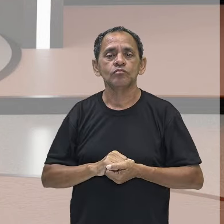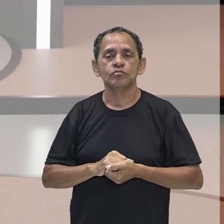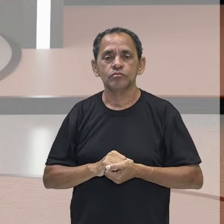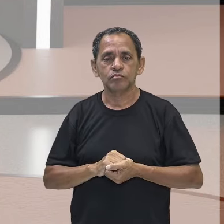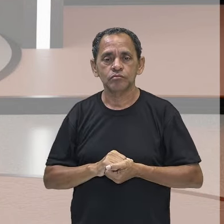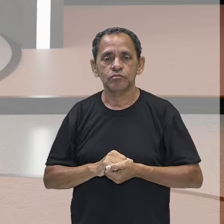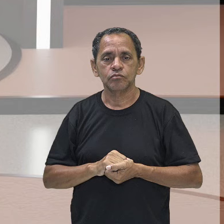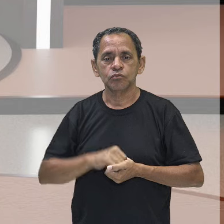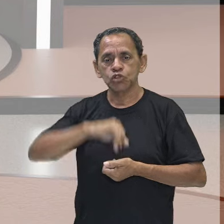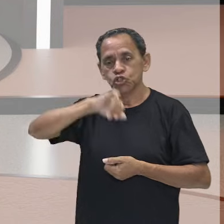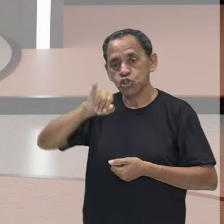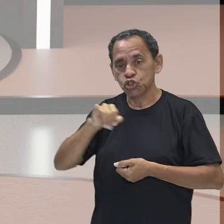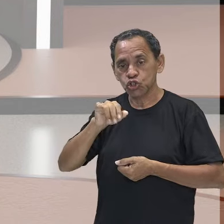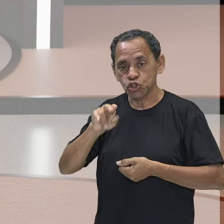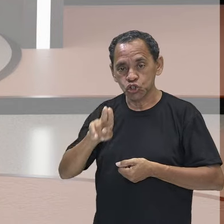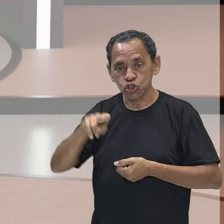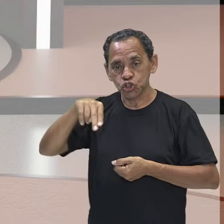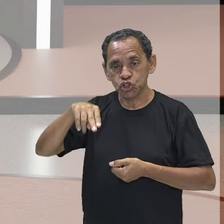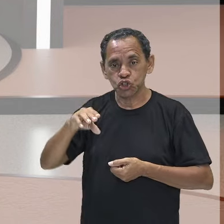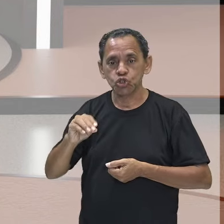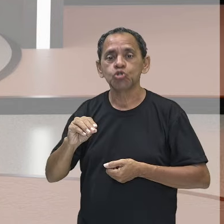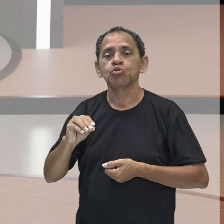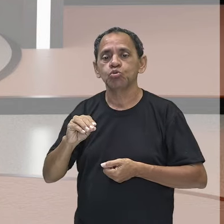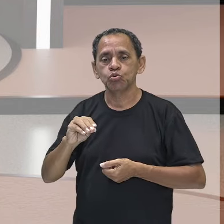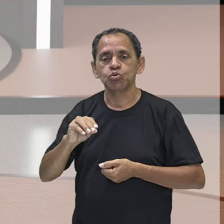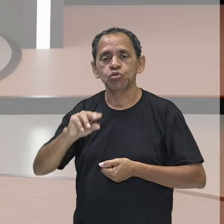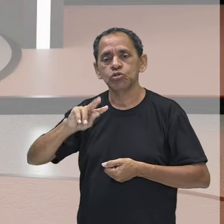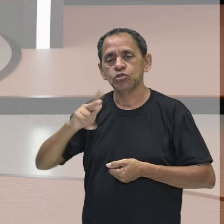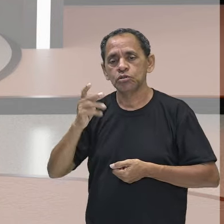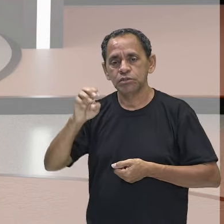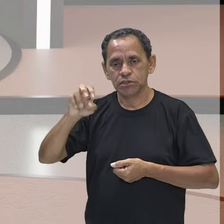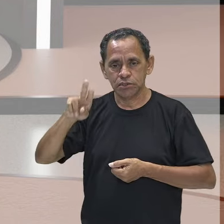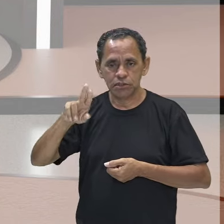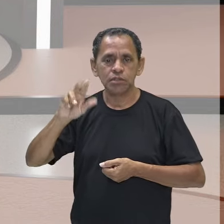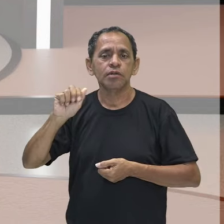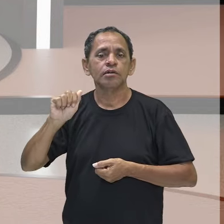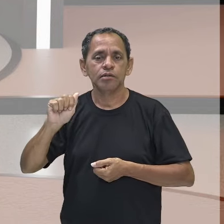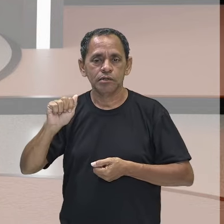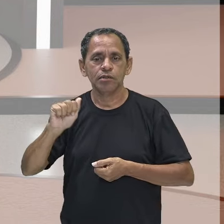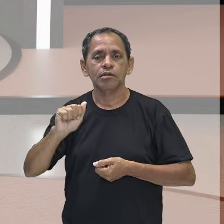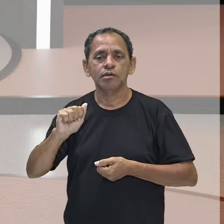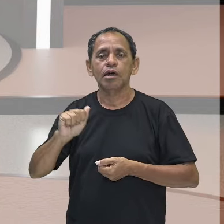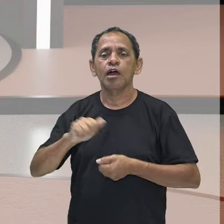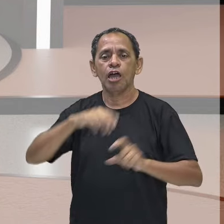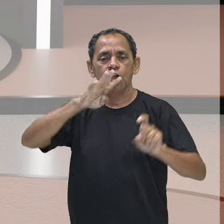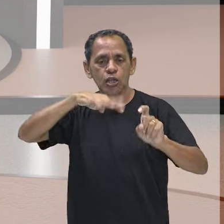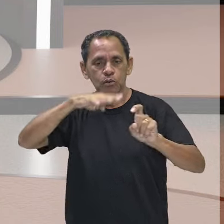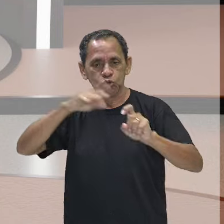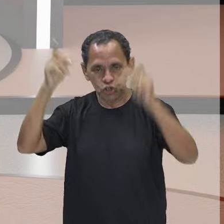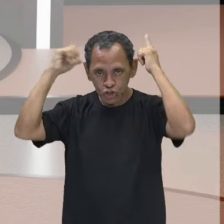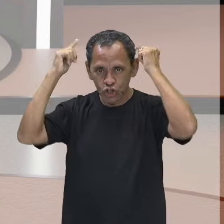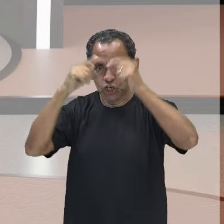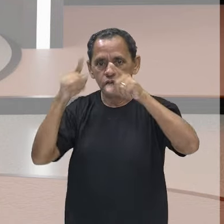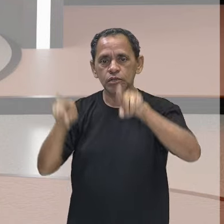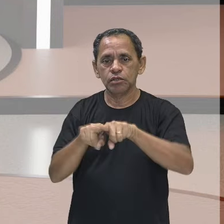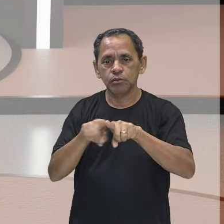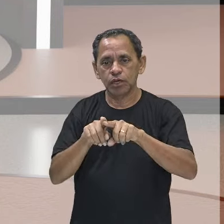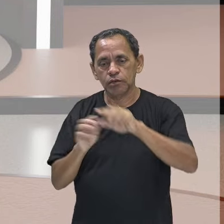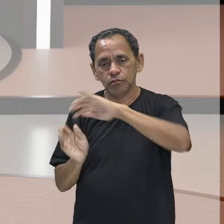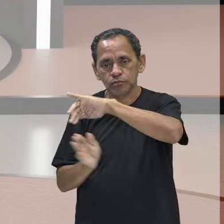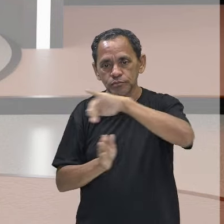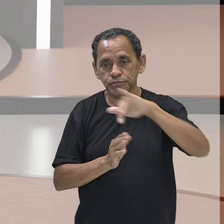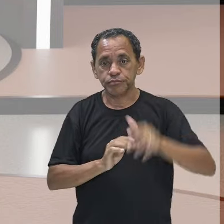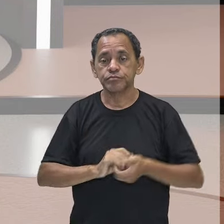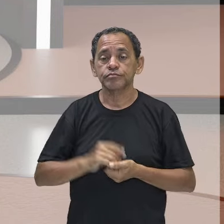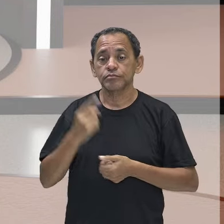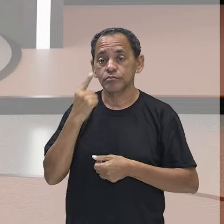que também pode ser interpretada como a Hera da mitologia grega. Vamos à próxima entidade, a